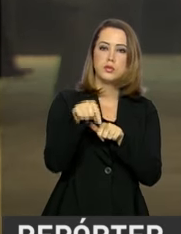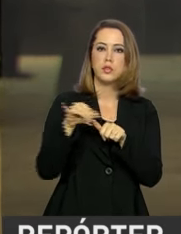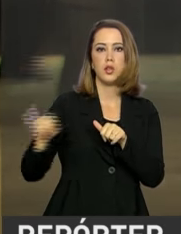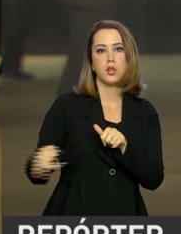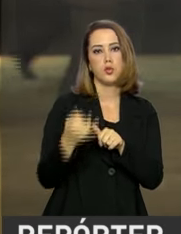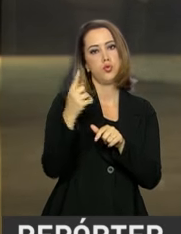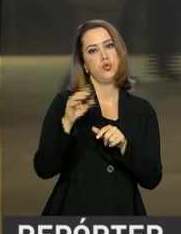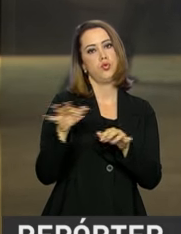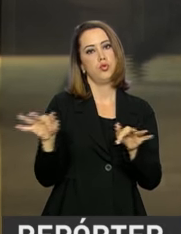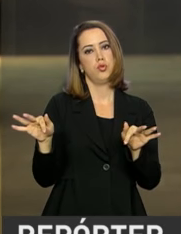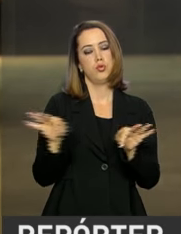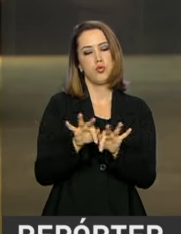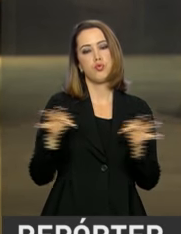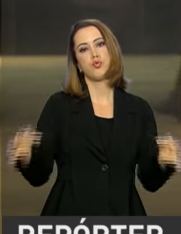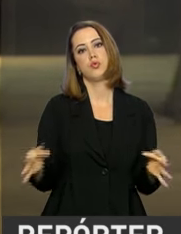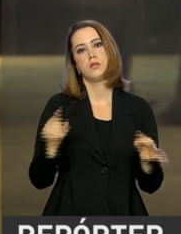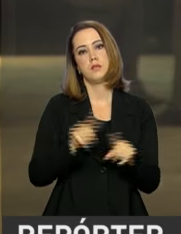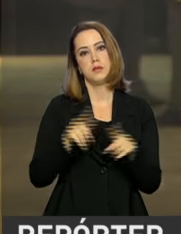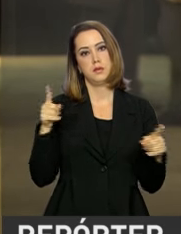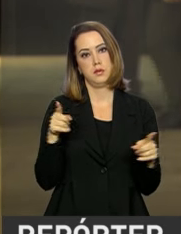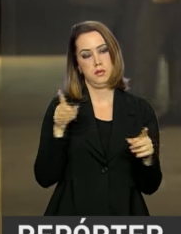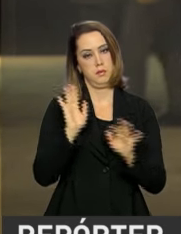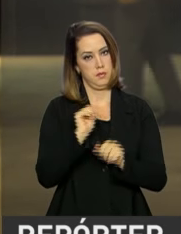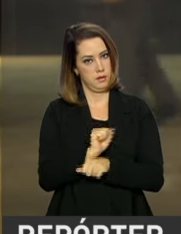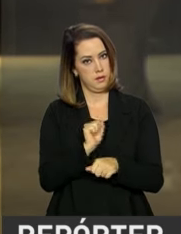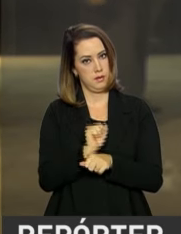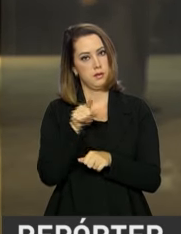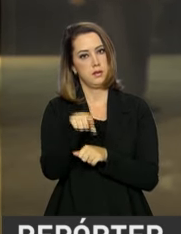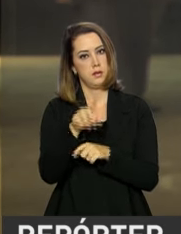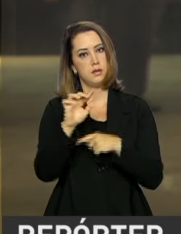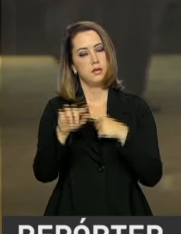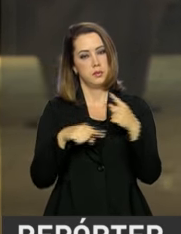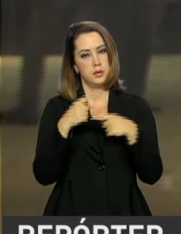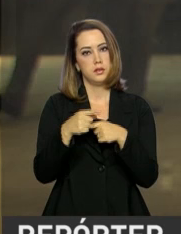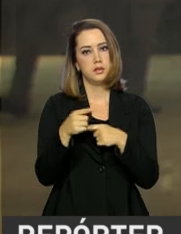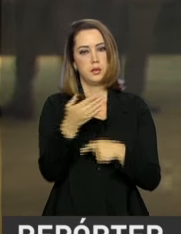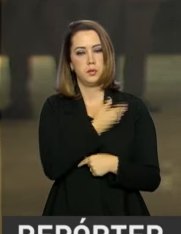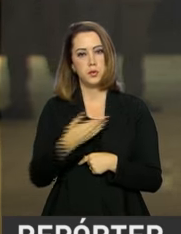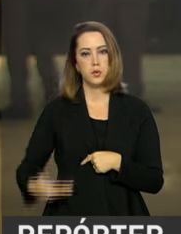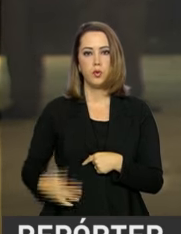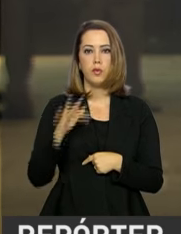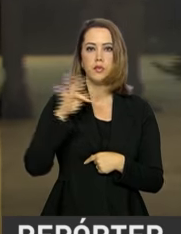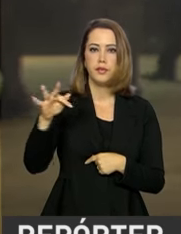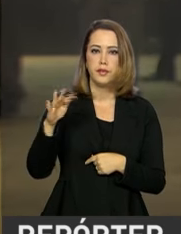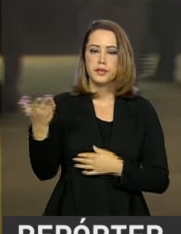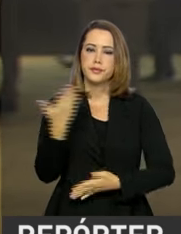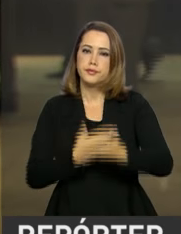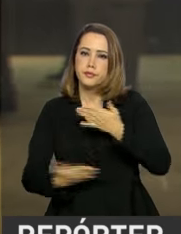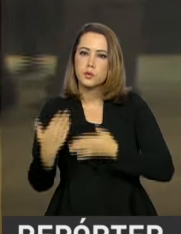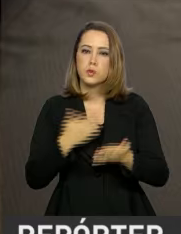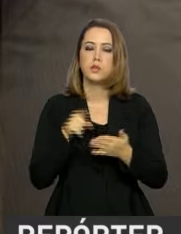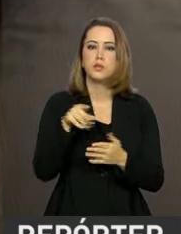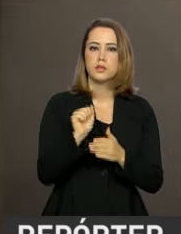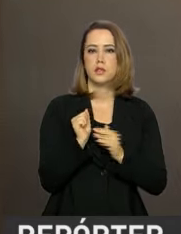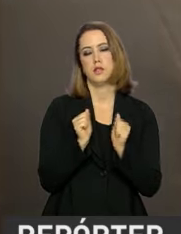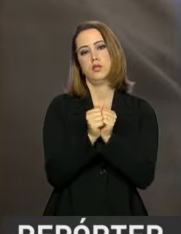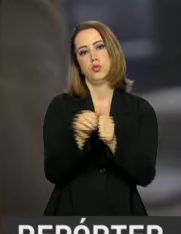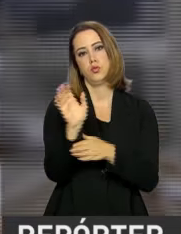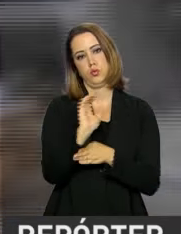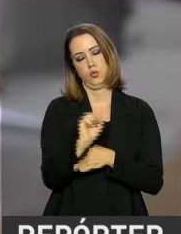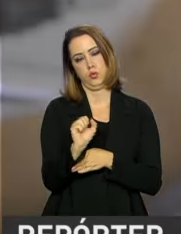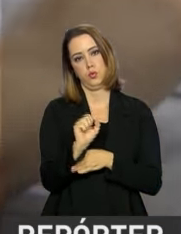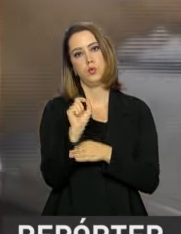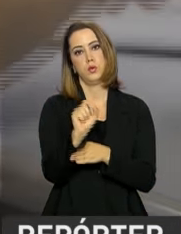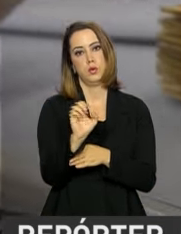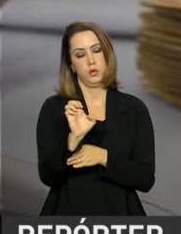mas suspendeu o julgamento para que o governo federal negociasse diretamente a questão com os estados. O tempo para